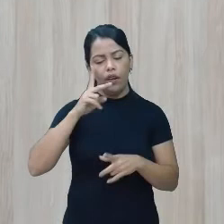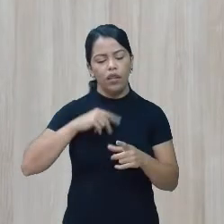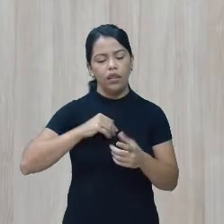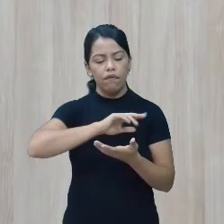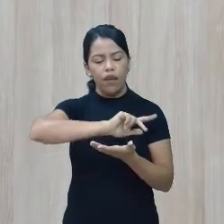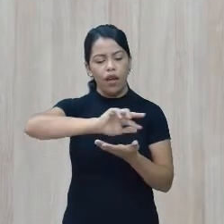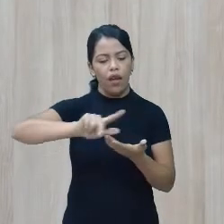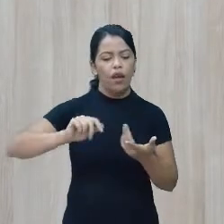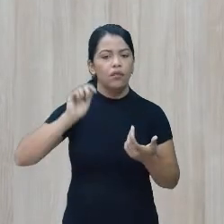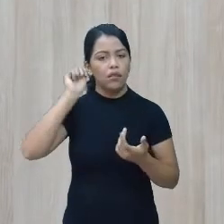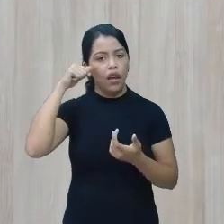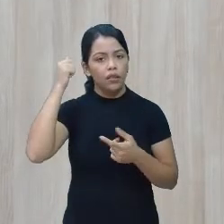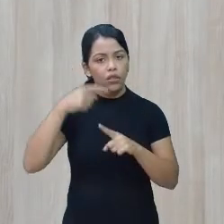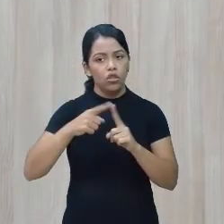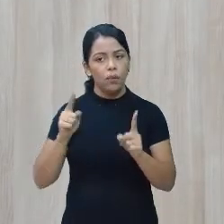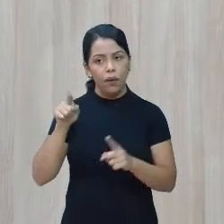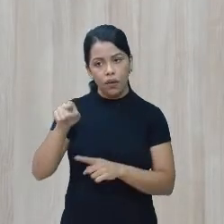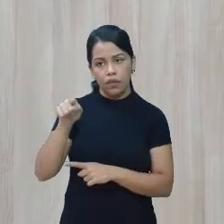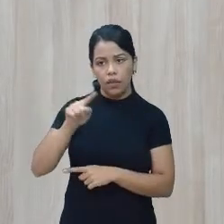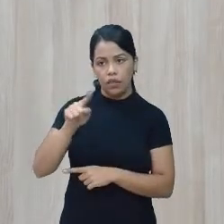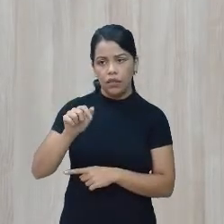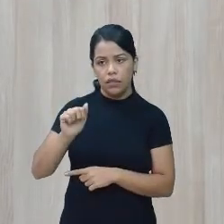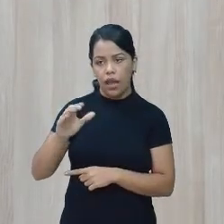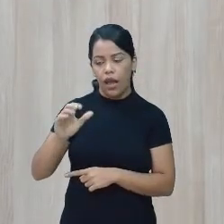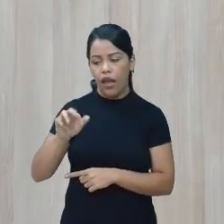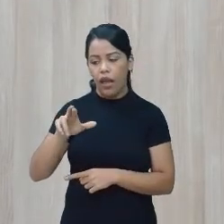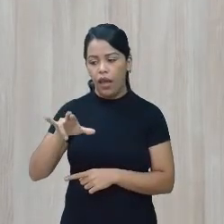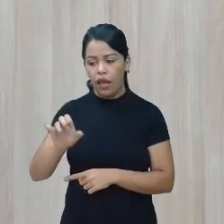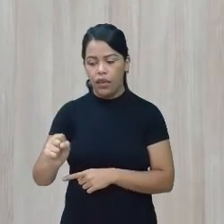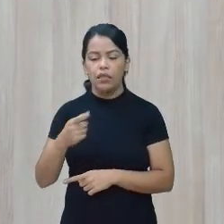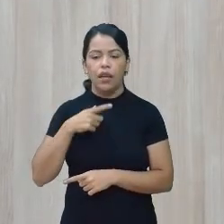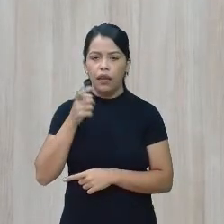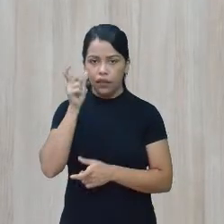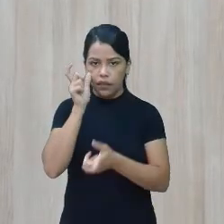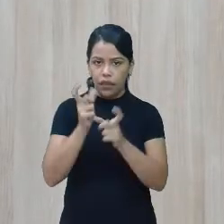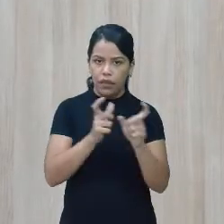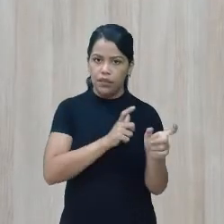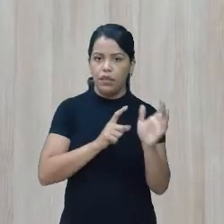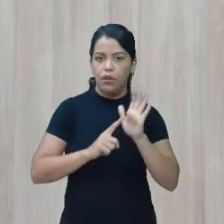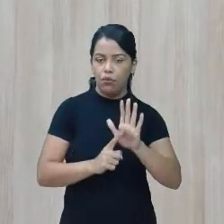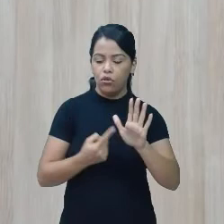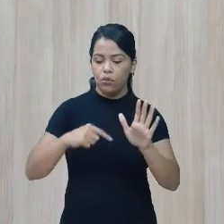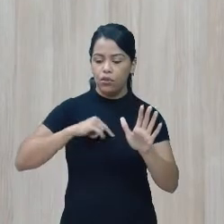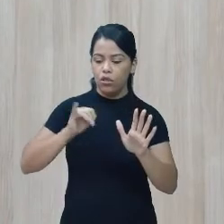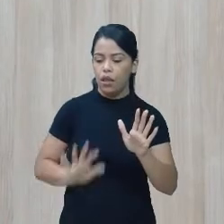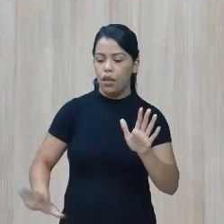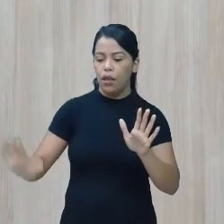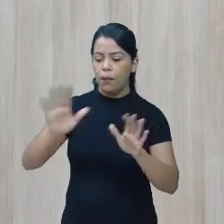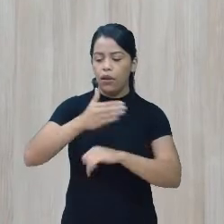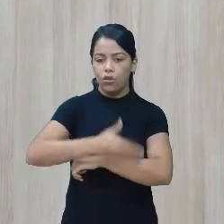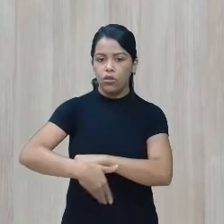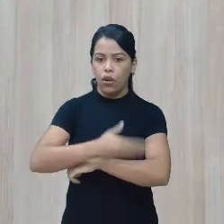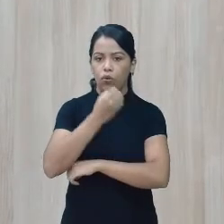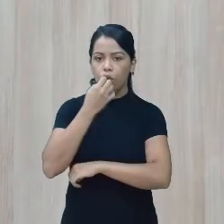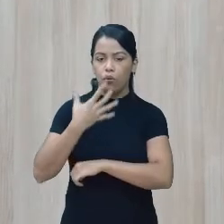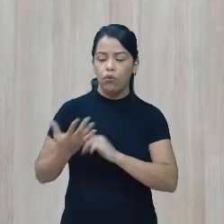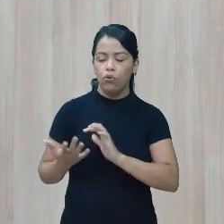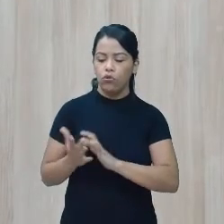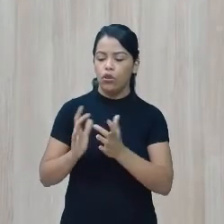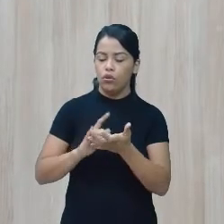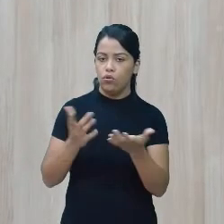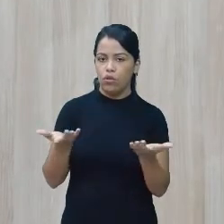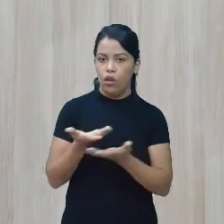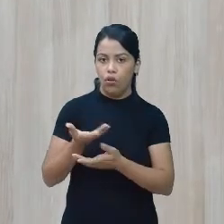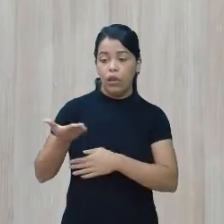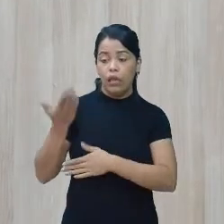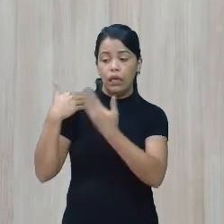Zacarias Wagner é uma figura realmente interessante e deixou para a gente essa imagem da Rua dos Judeus, a atual Rua do Bom Jesus, que vale a